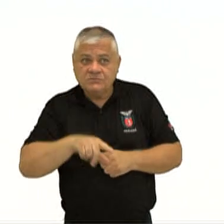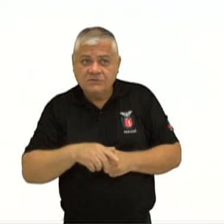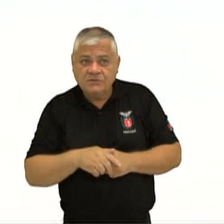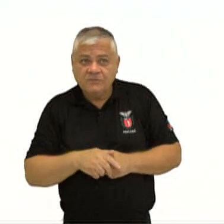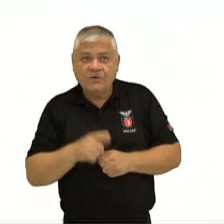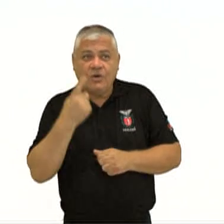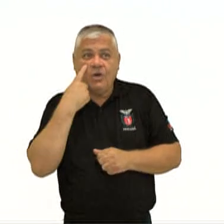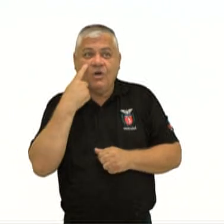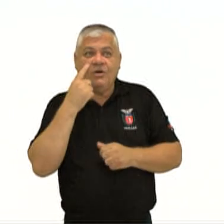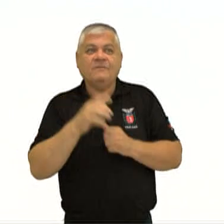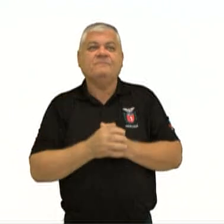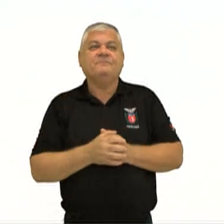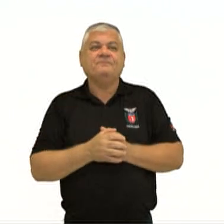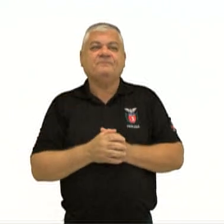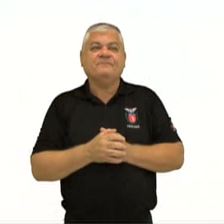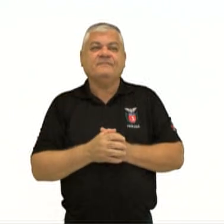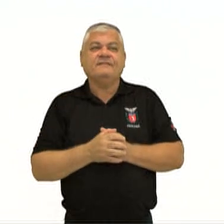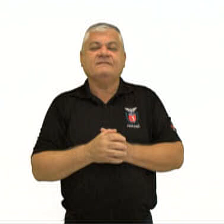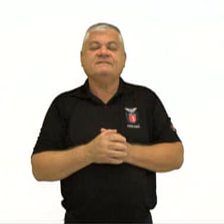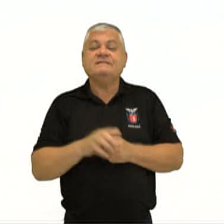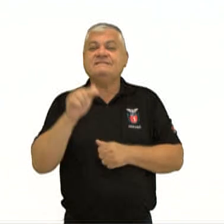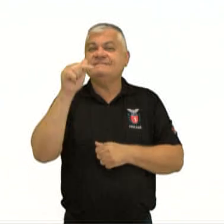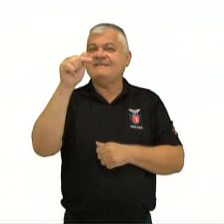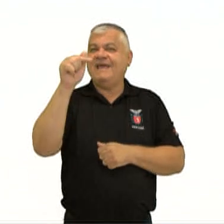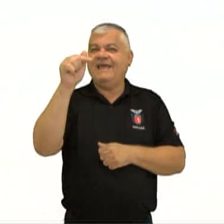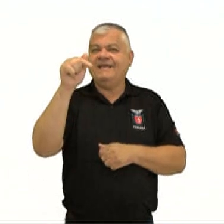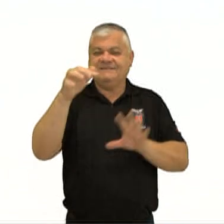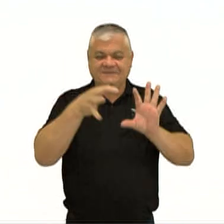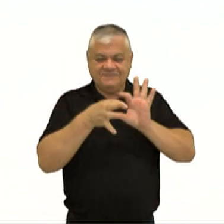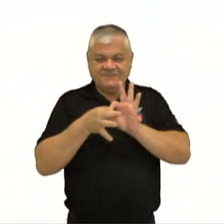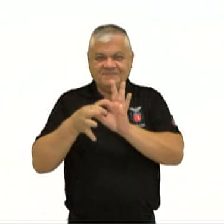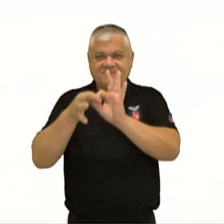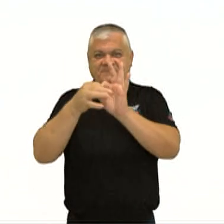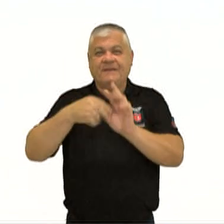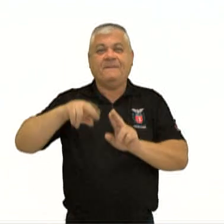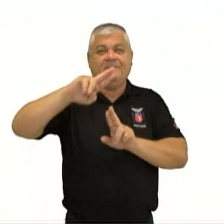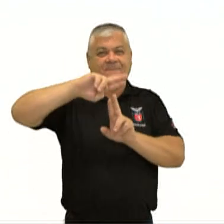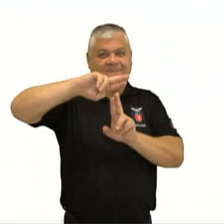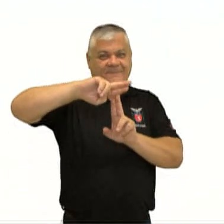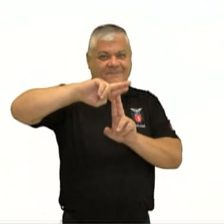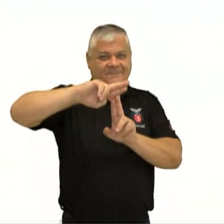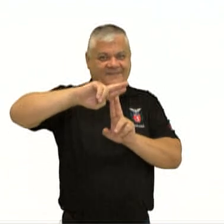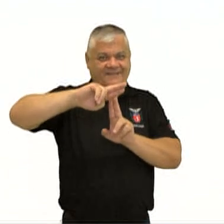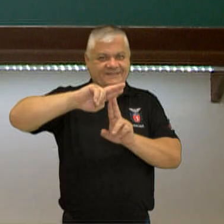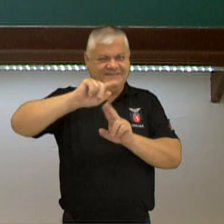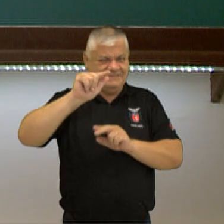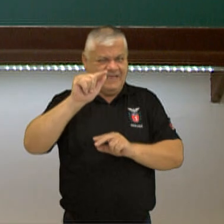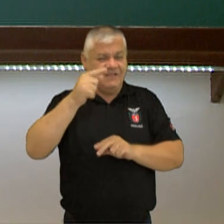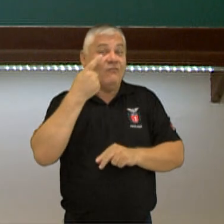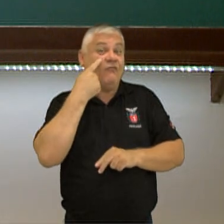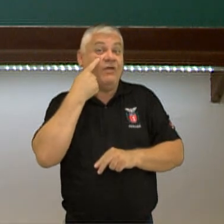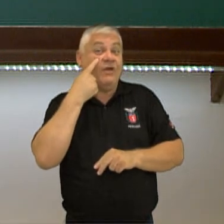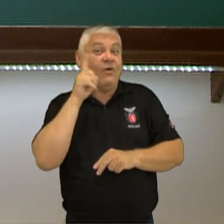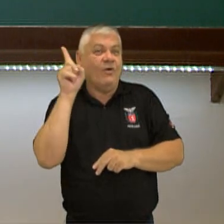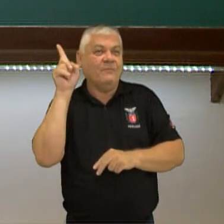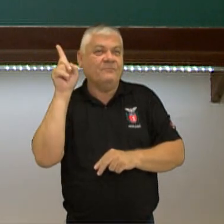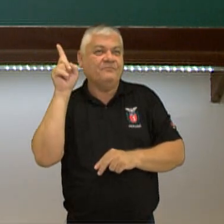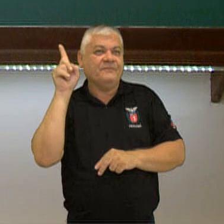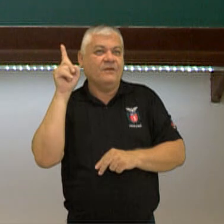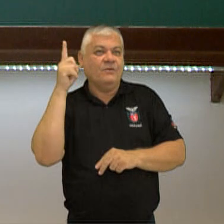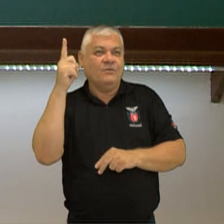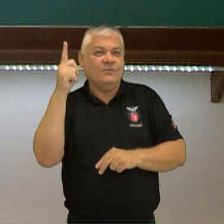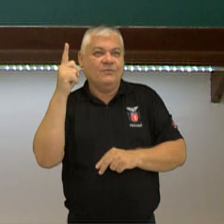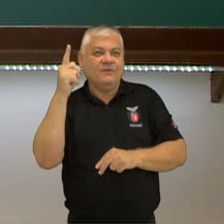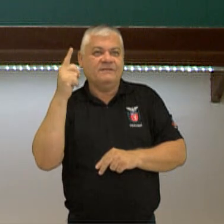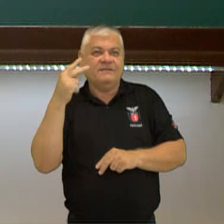dar uma olhadinha? Então vejam, ele apresenta 7 ligações pi. Será que é 7 mesmo? Vamos dar uma olhadinha? Olha aqui, ó,